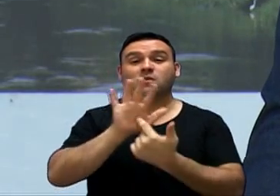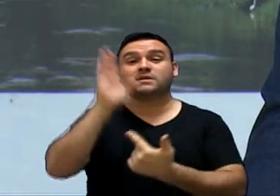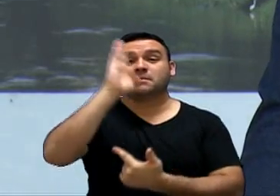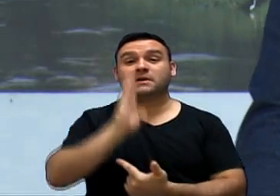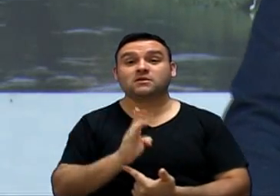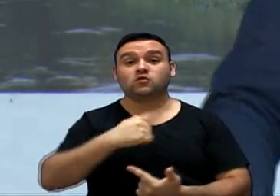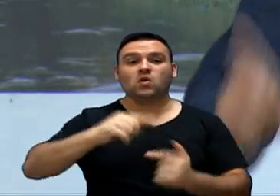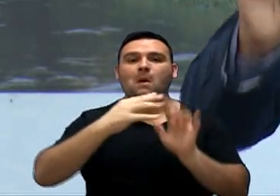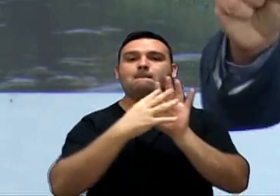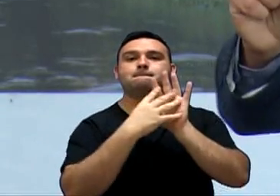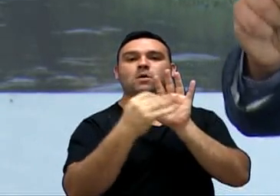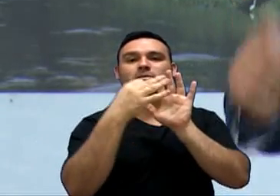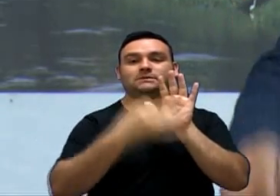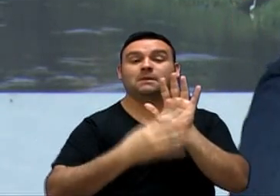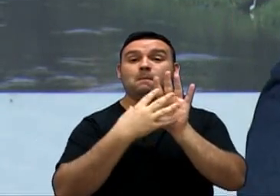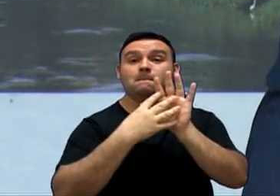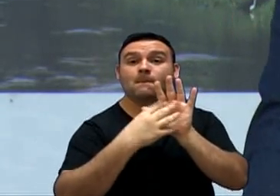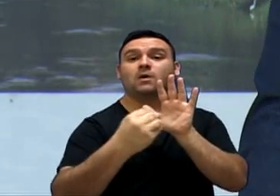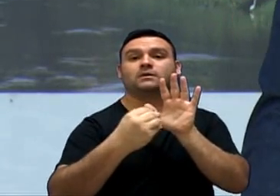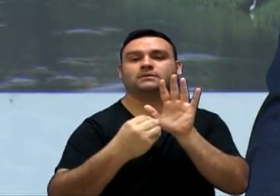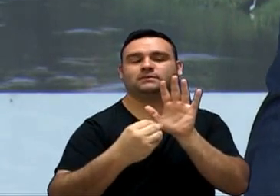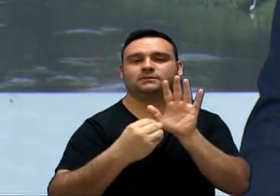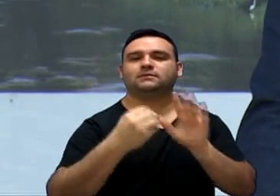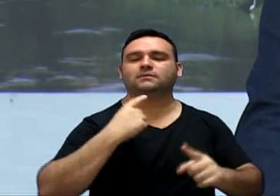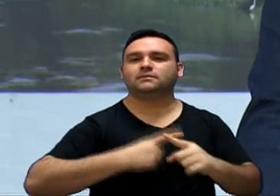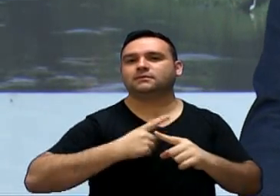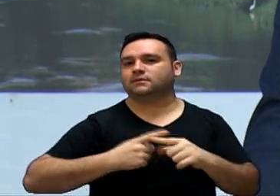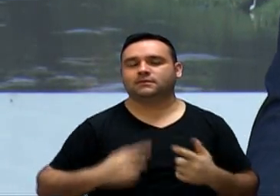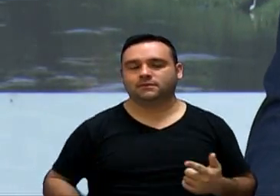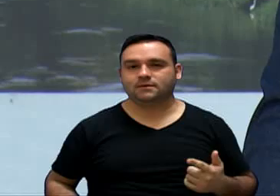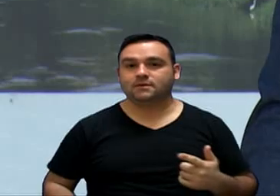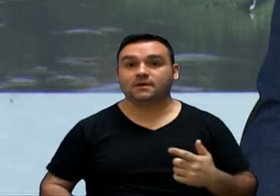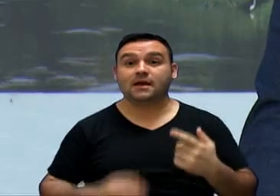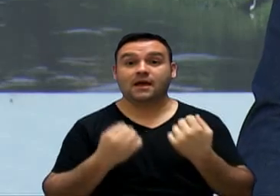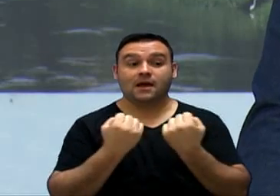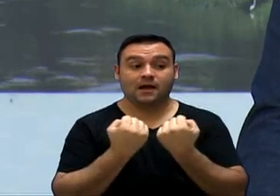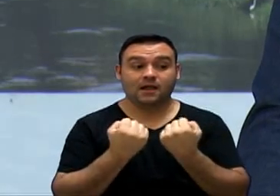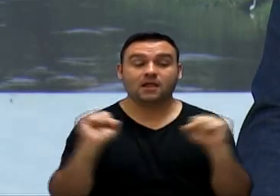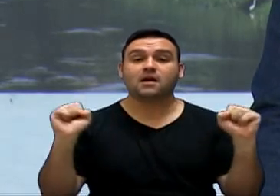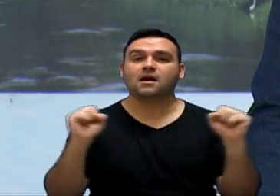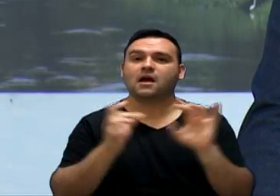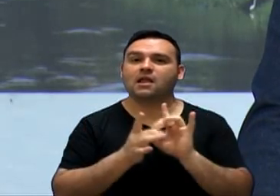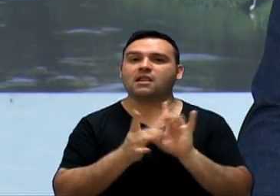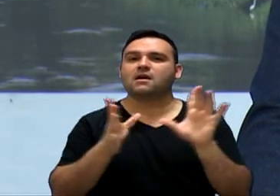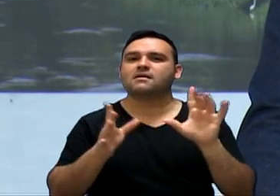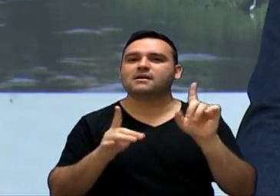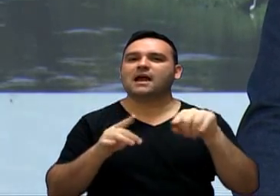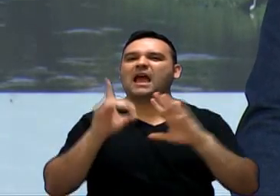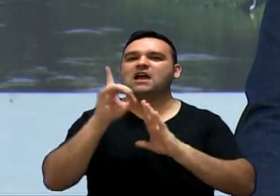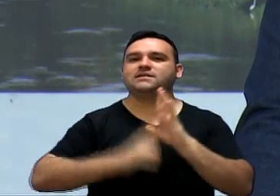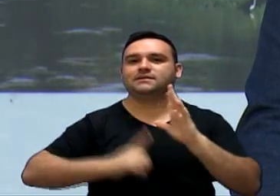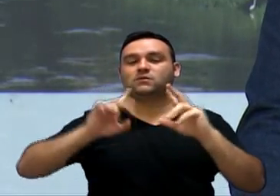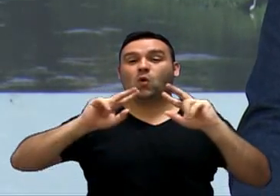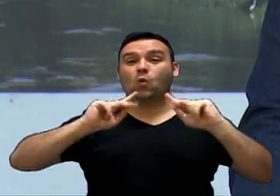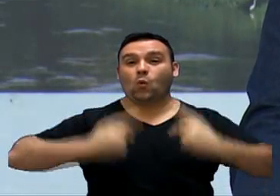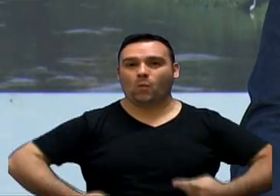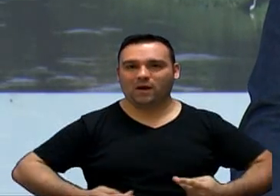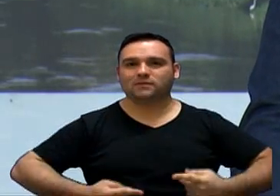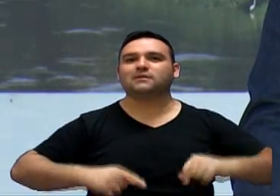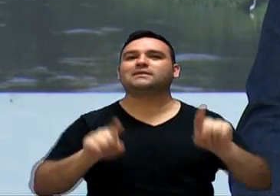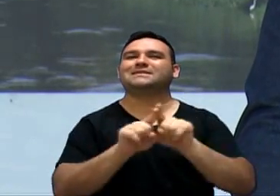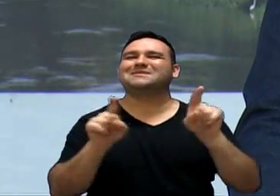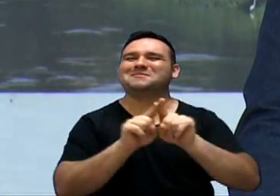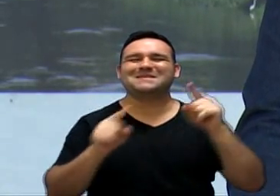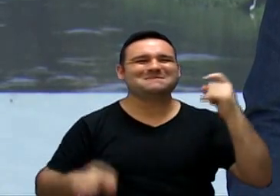dar exemplo de que a liberdade é um direito humano e um